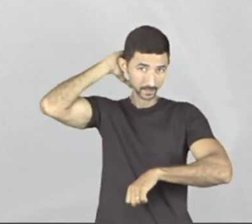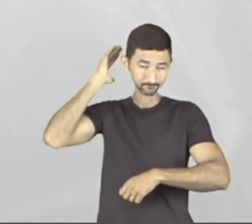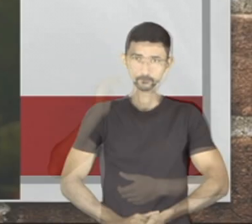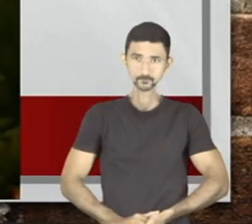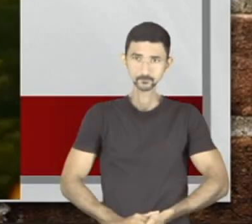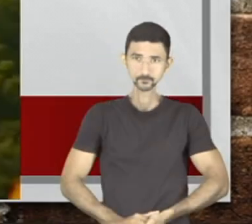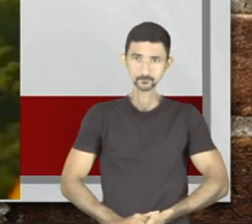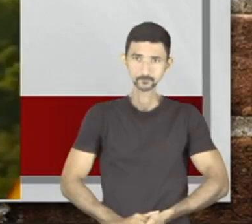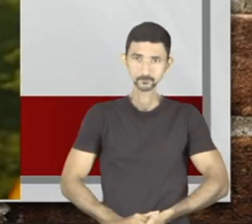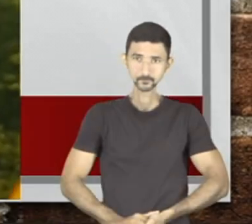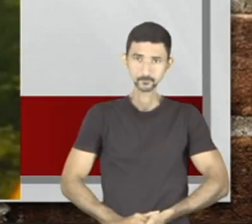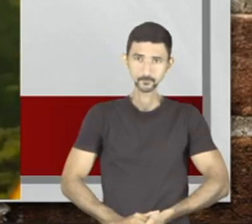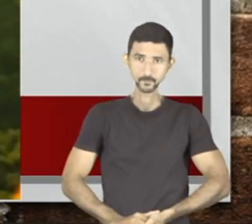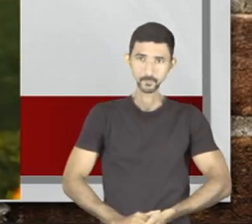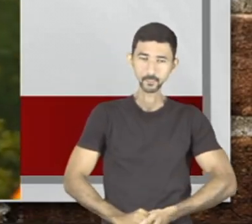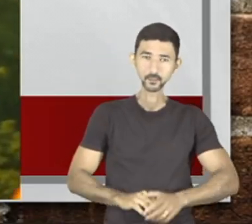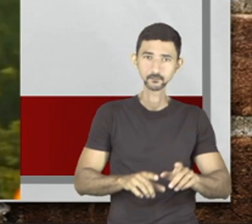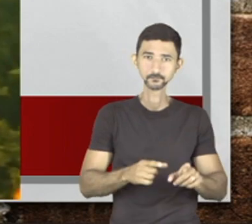Pará.